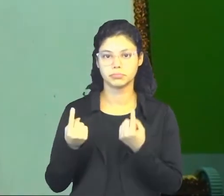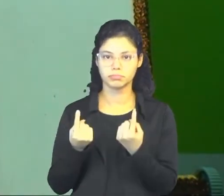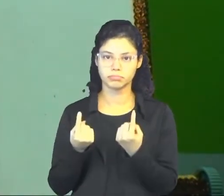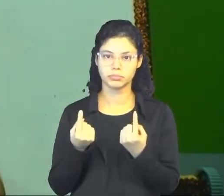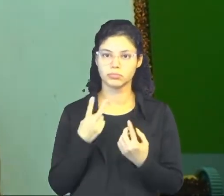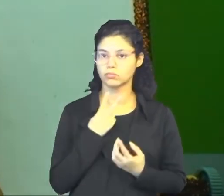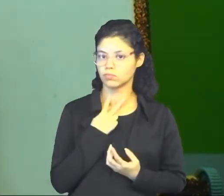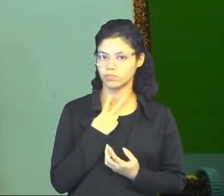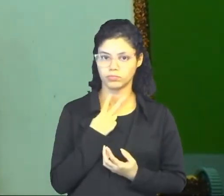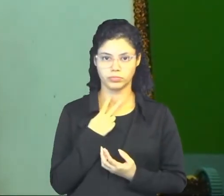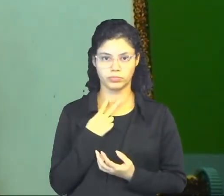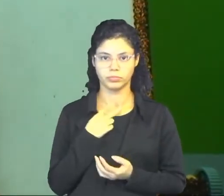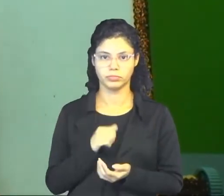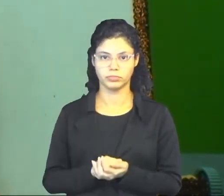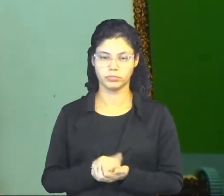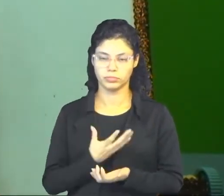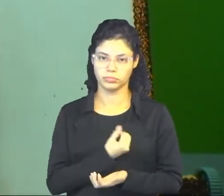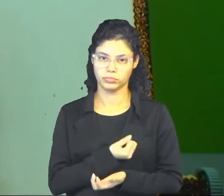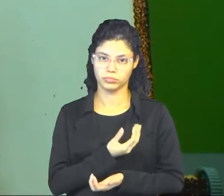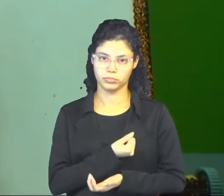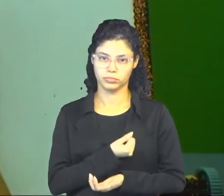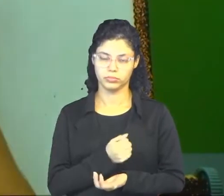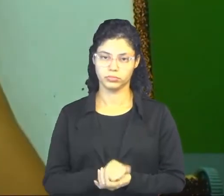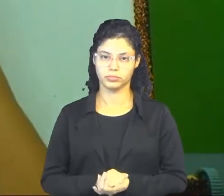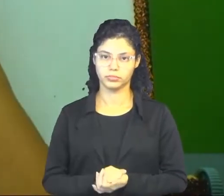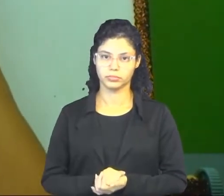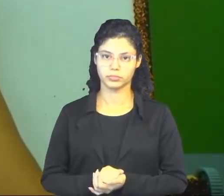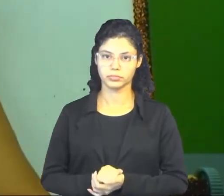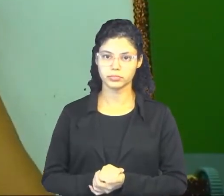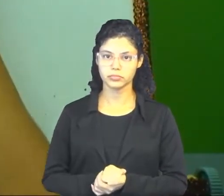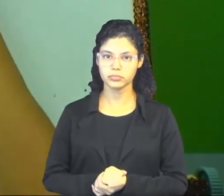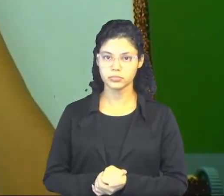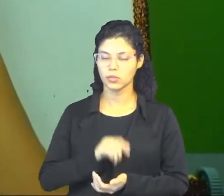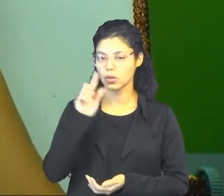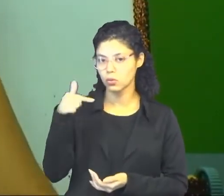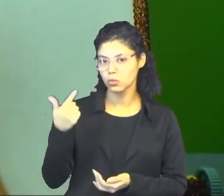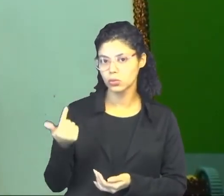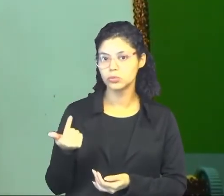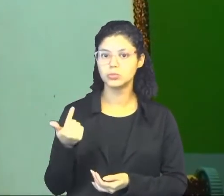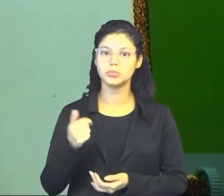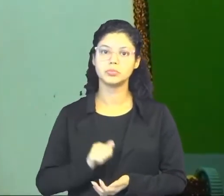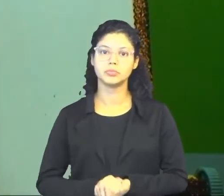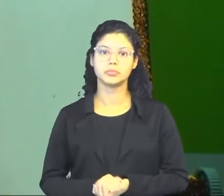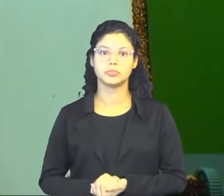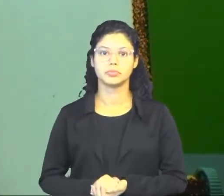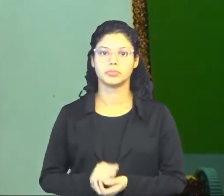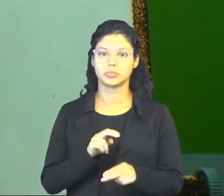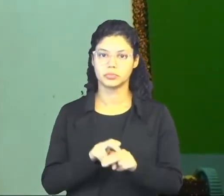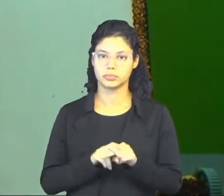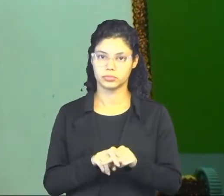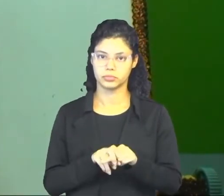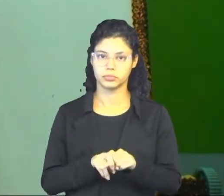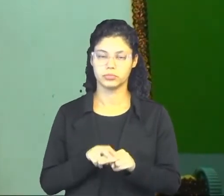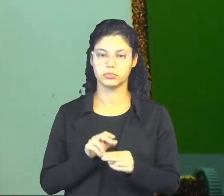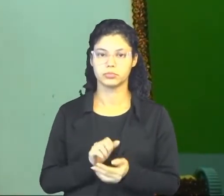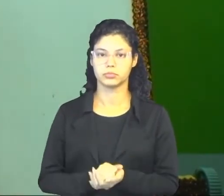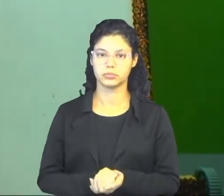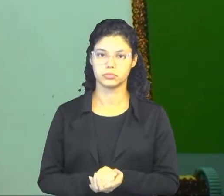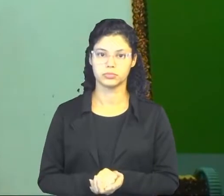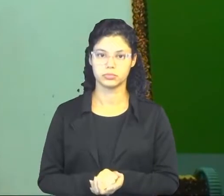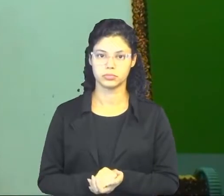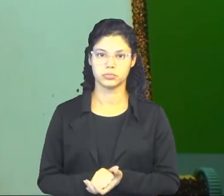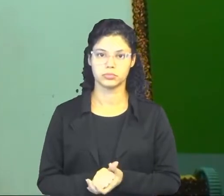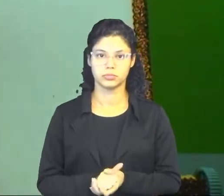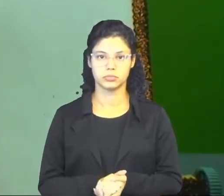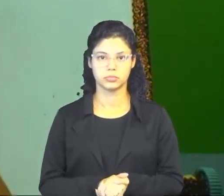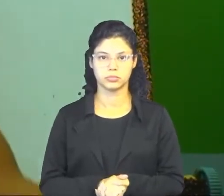não posso colocar esse número aqui sem antes ter somado com as outras dezenas. Então, por isso, nós falamos muitas